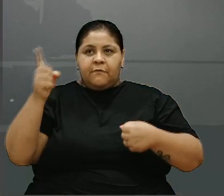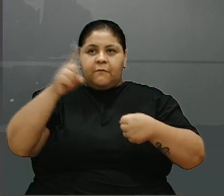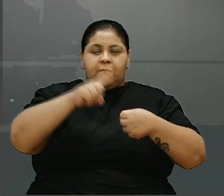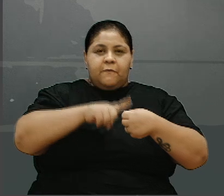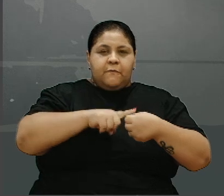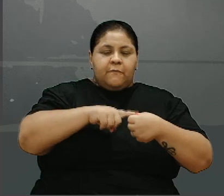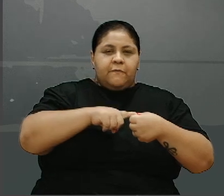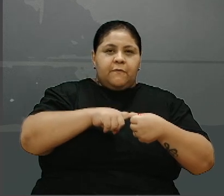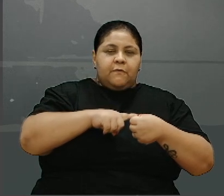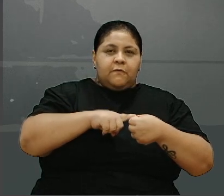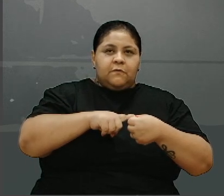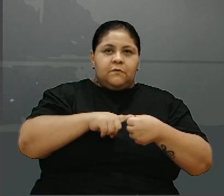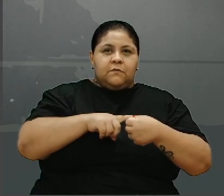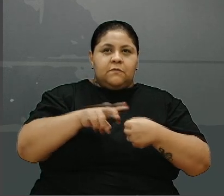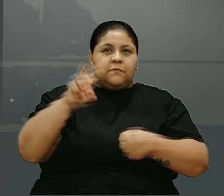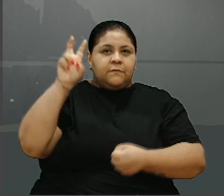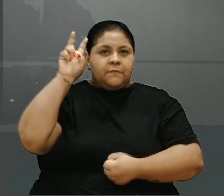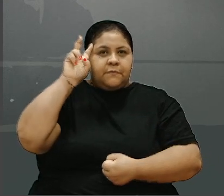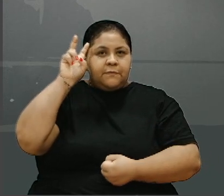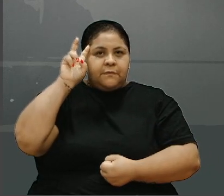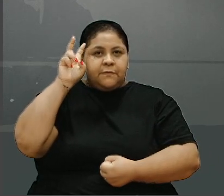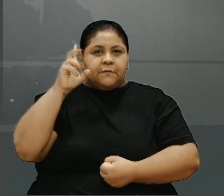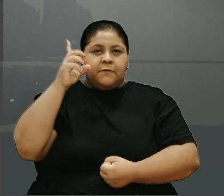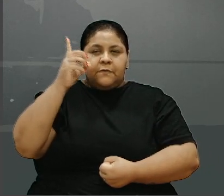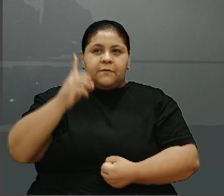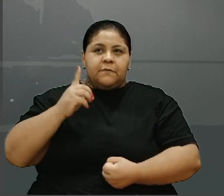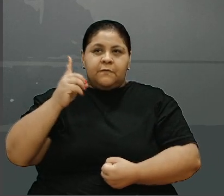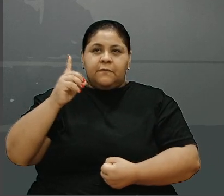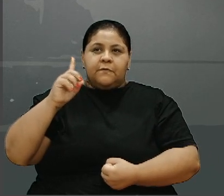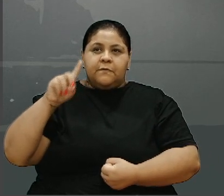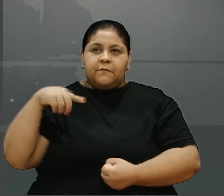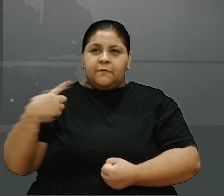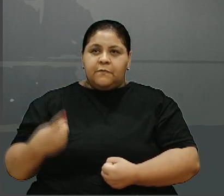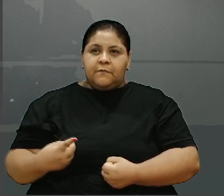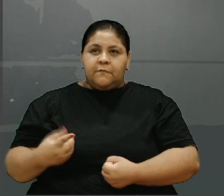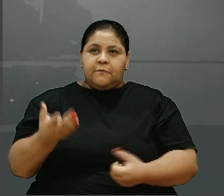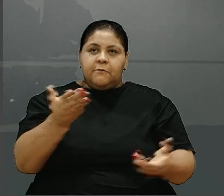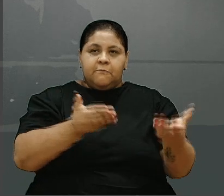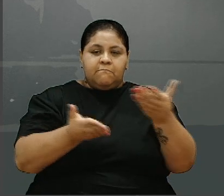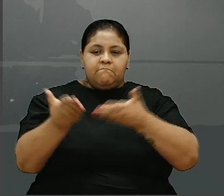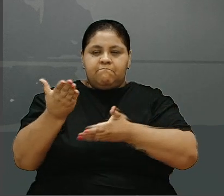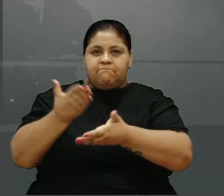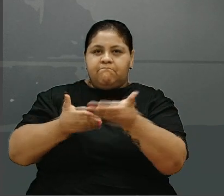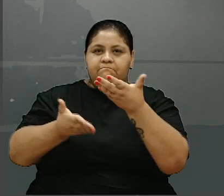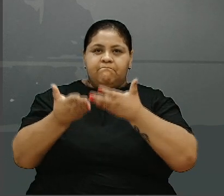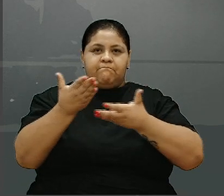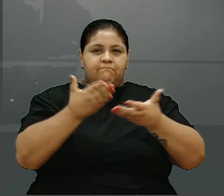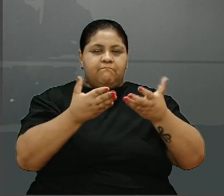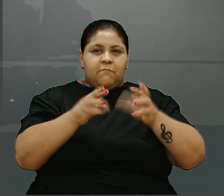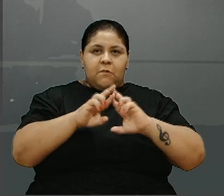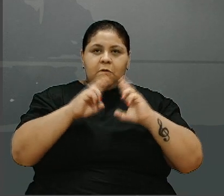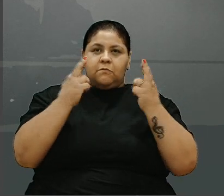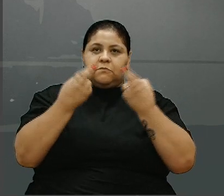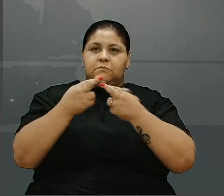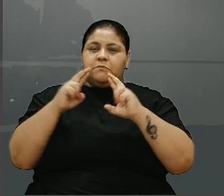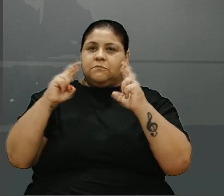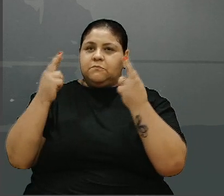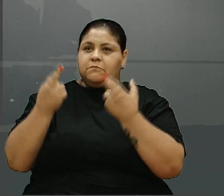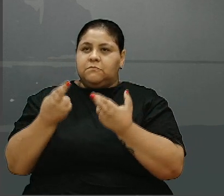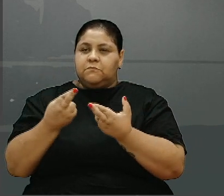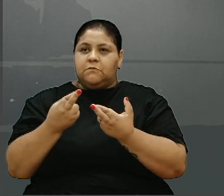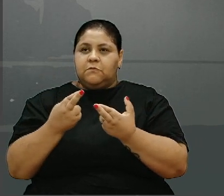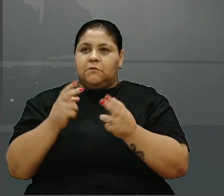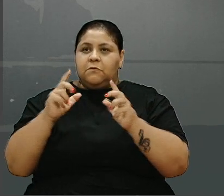quinta. A deputada Denise Pessoa intermediou uma série de reuniões nos